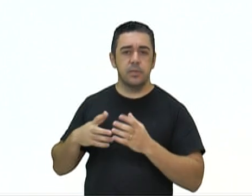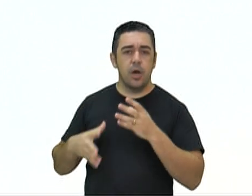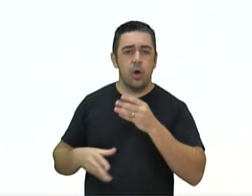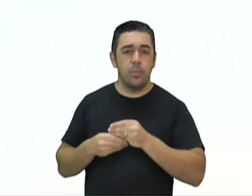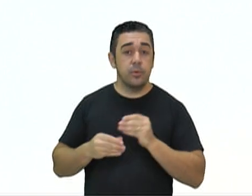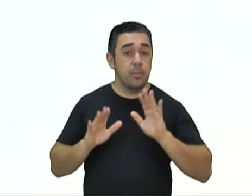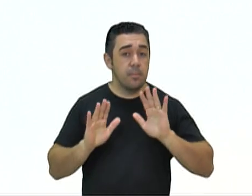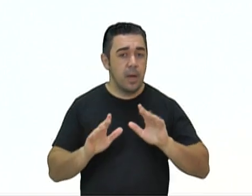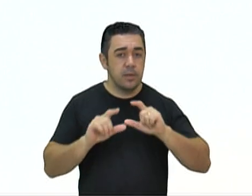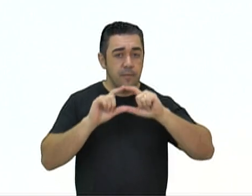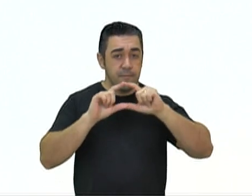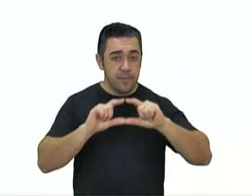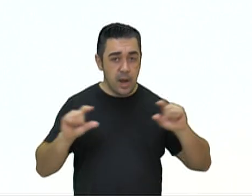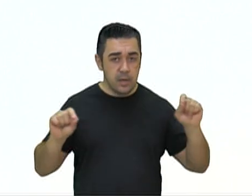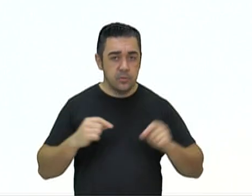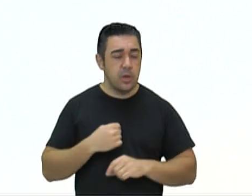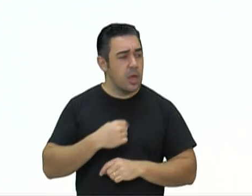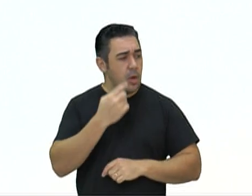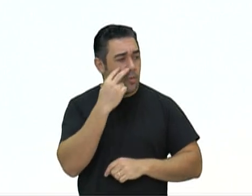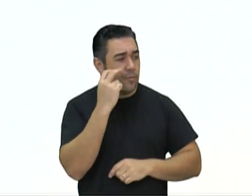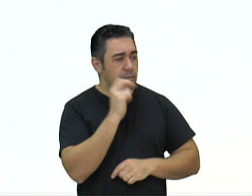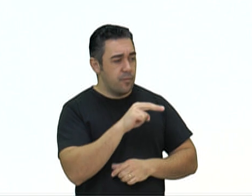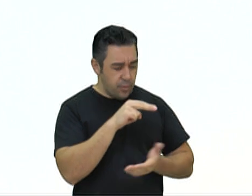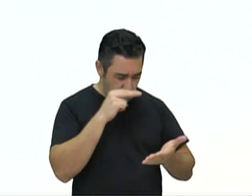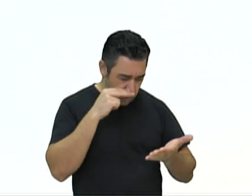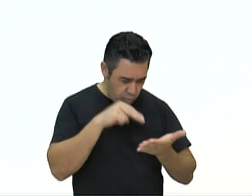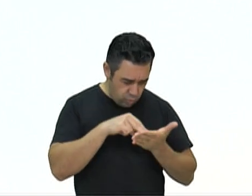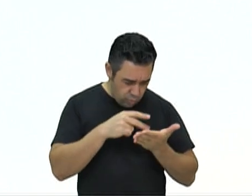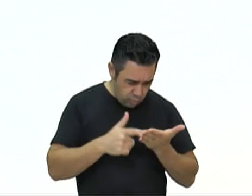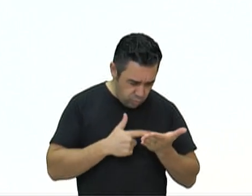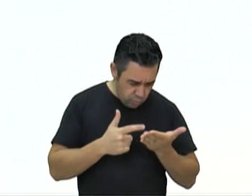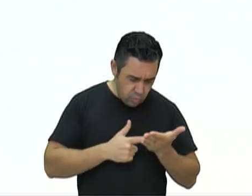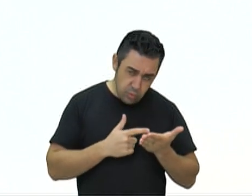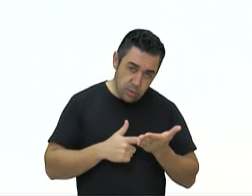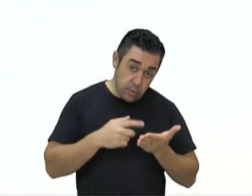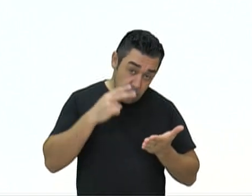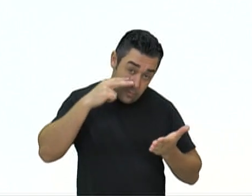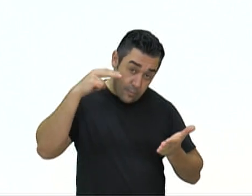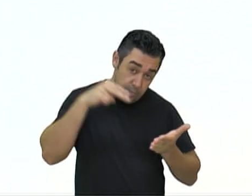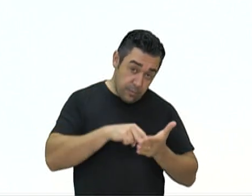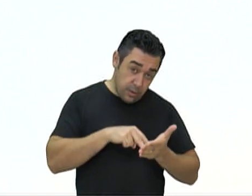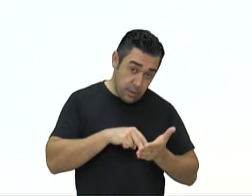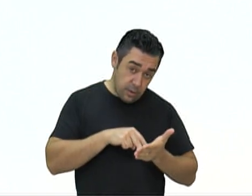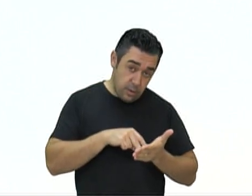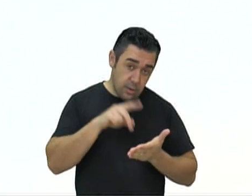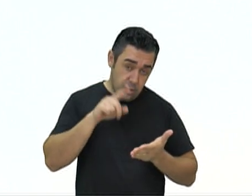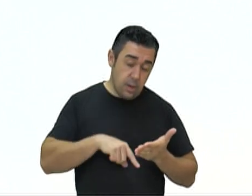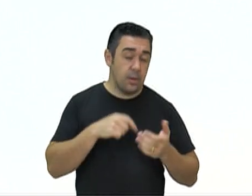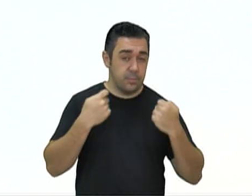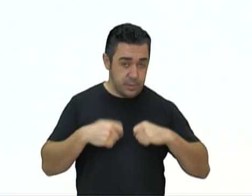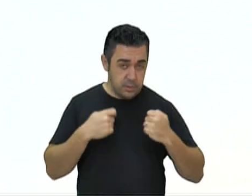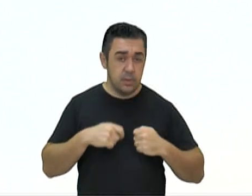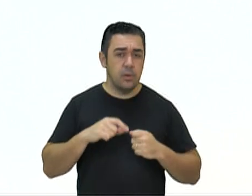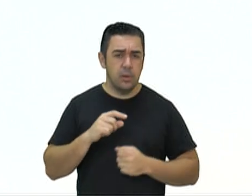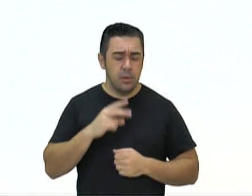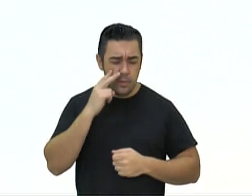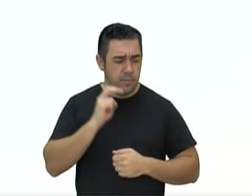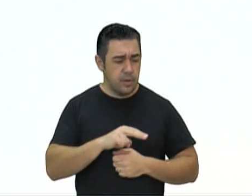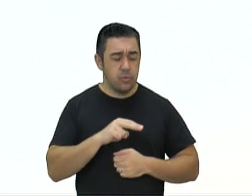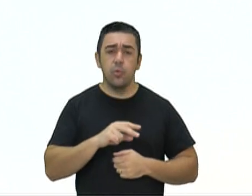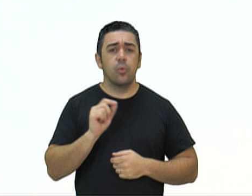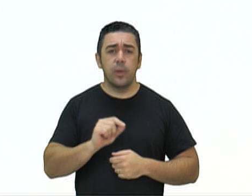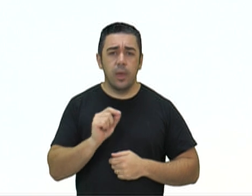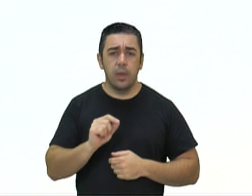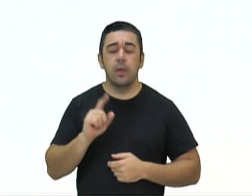na frase, a segunda frase, eu vejo o livro. Ver nesse contexto é verbo transitivo direto. Alguém pergunta, você vê o